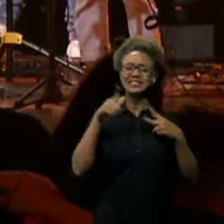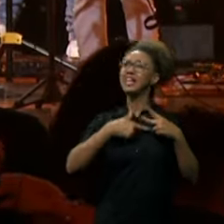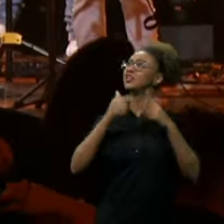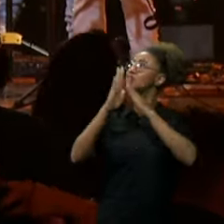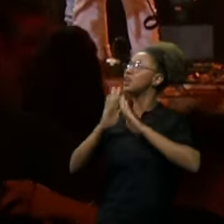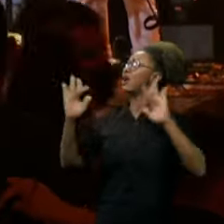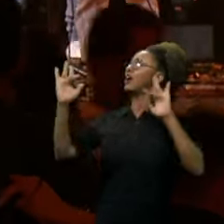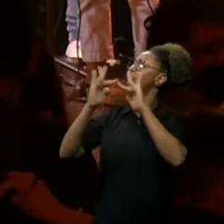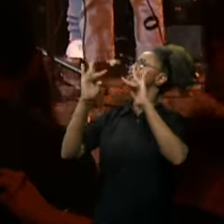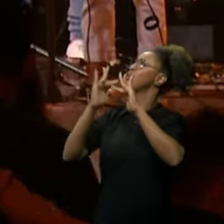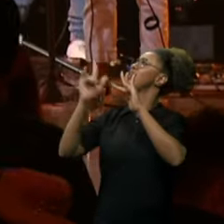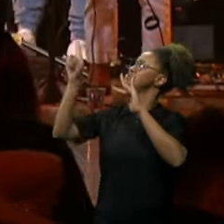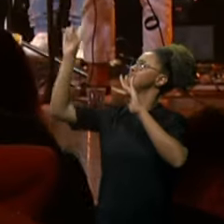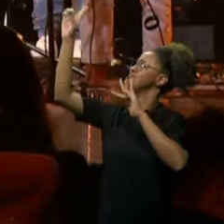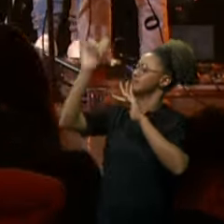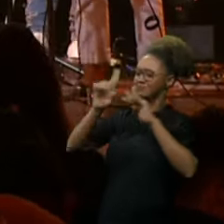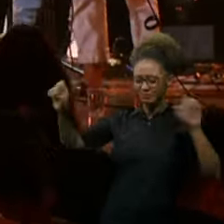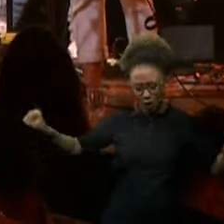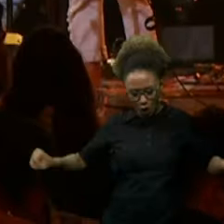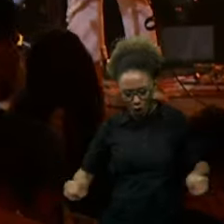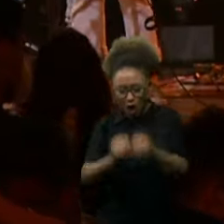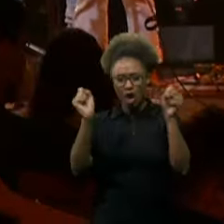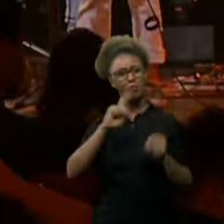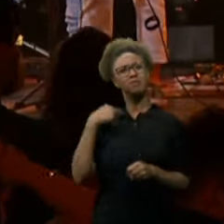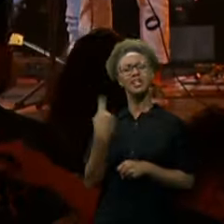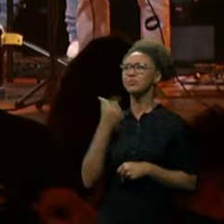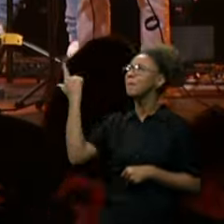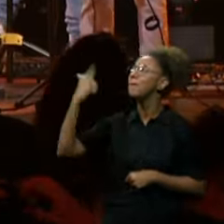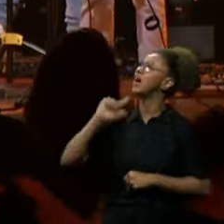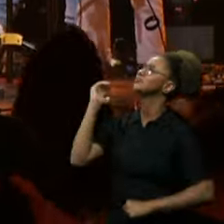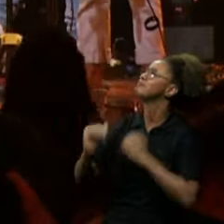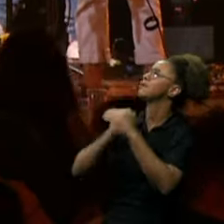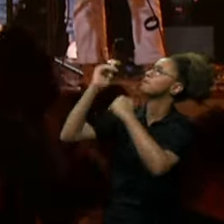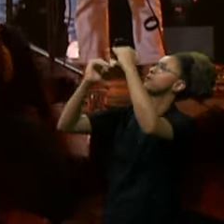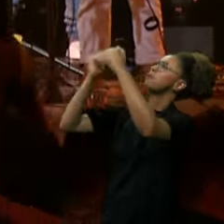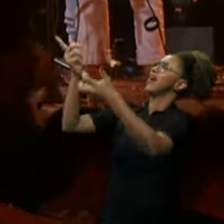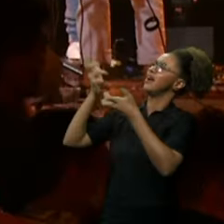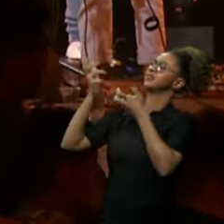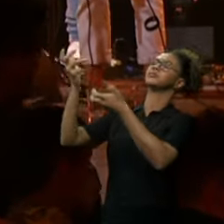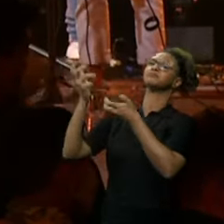buscar de subir mais alto e